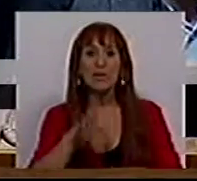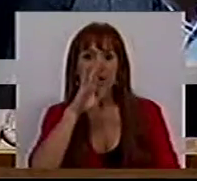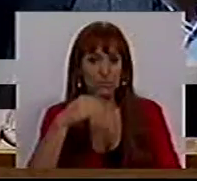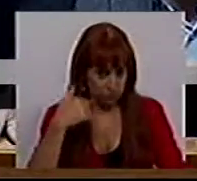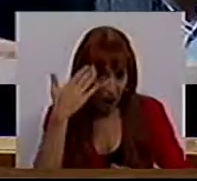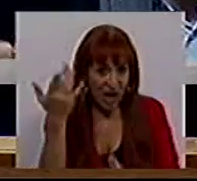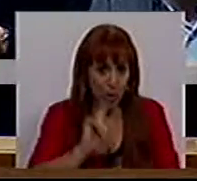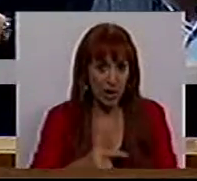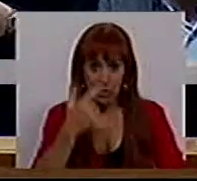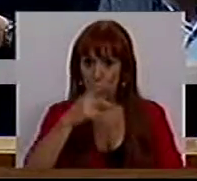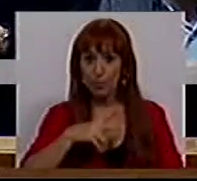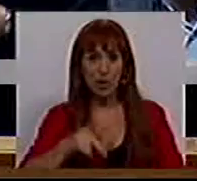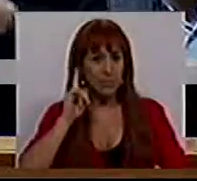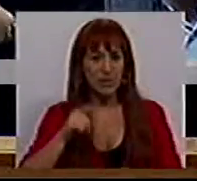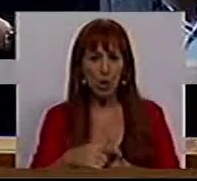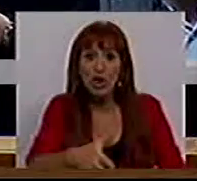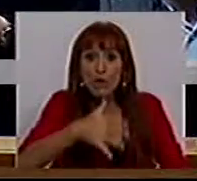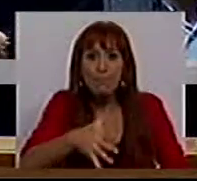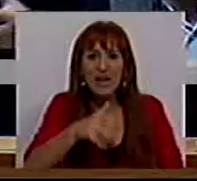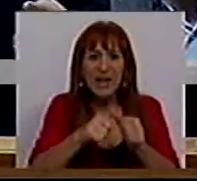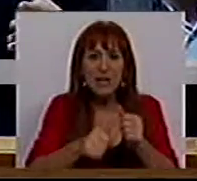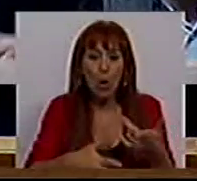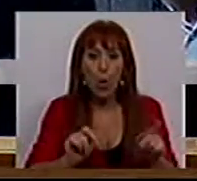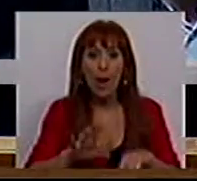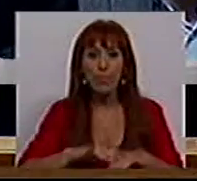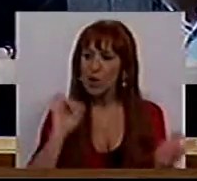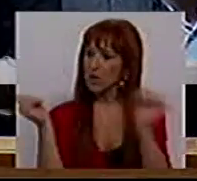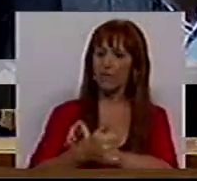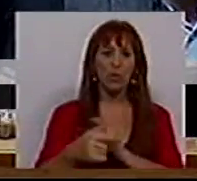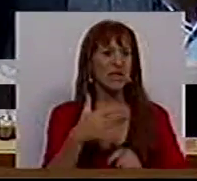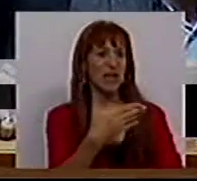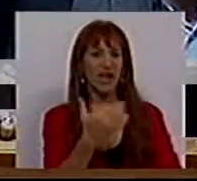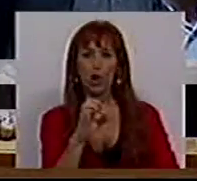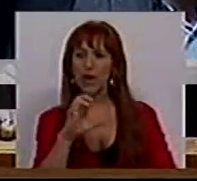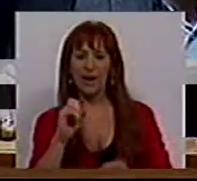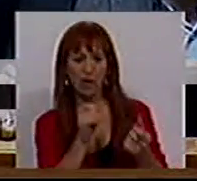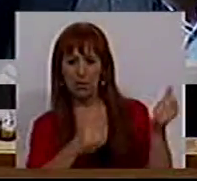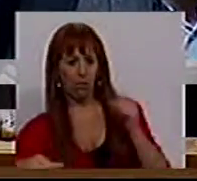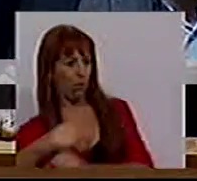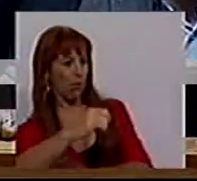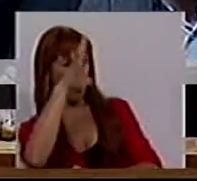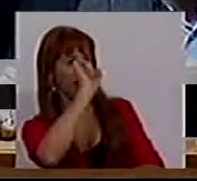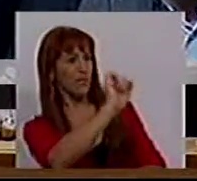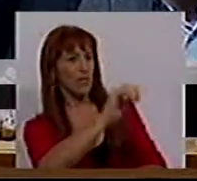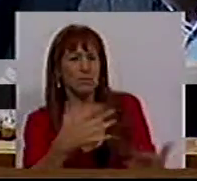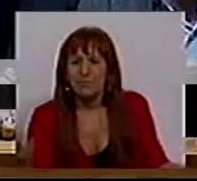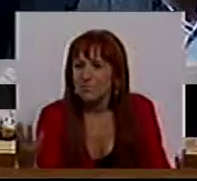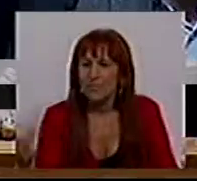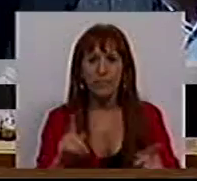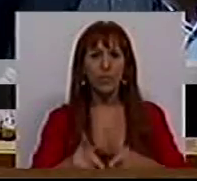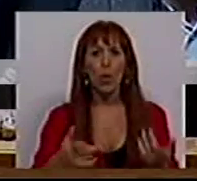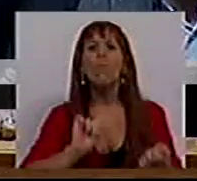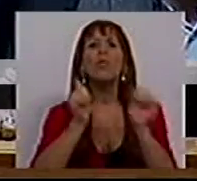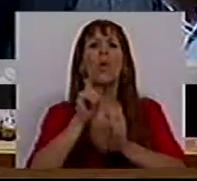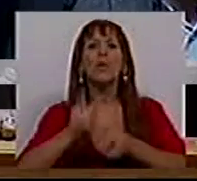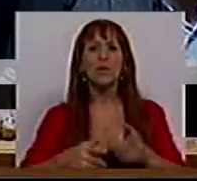não acha que os portugueses merecem uma explicação para esta volta de 180 graus do seu governo. Afinal, o que é